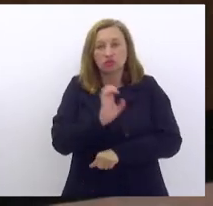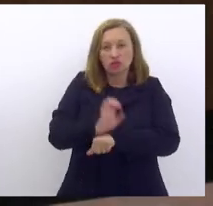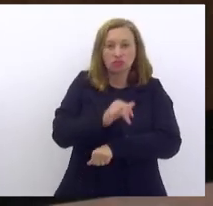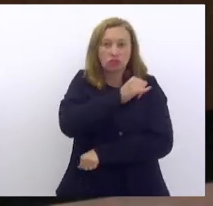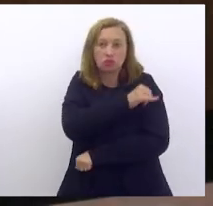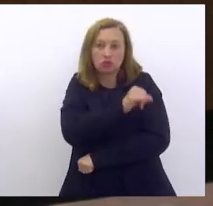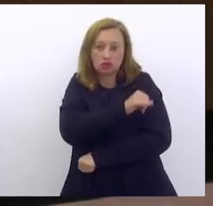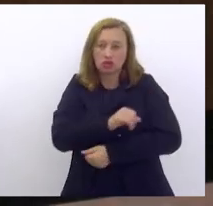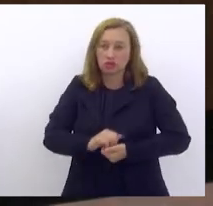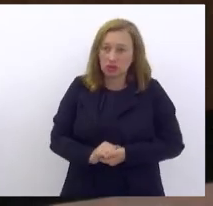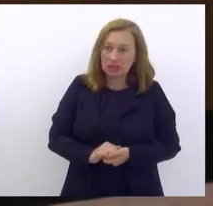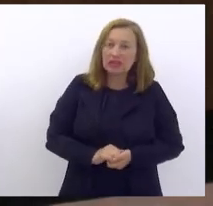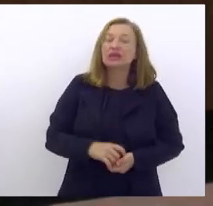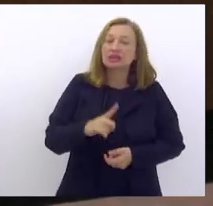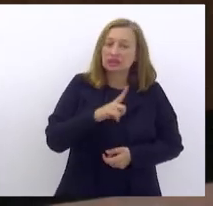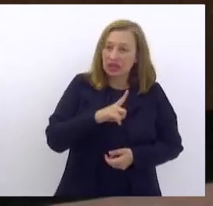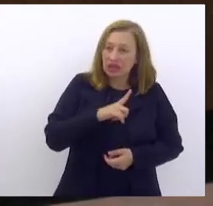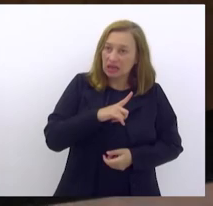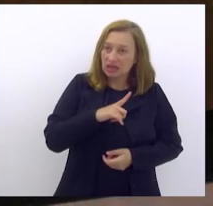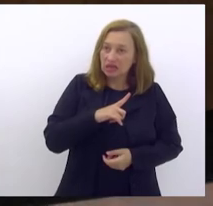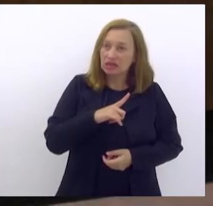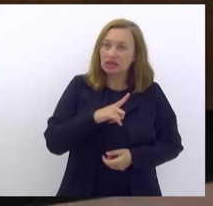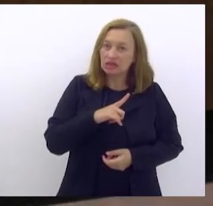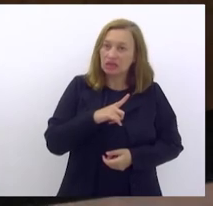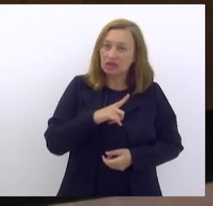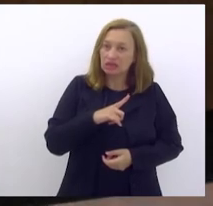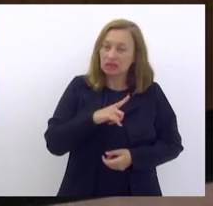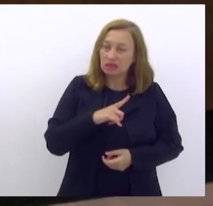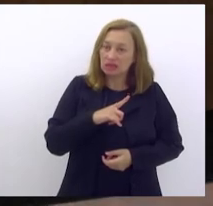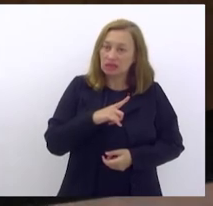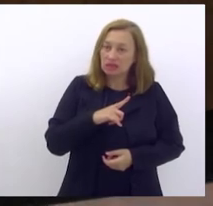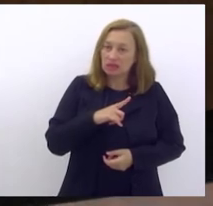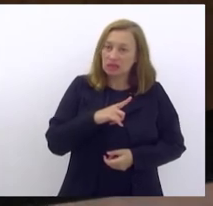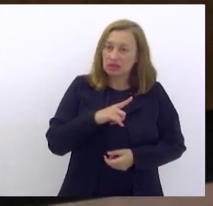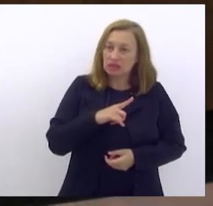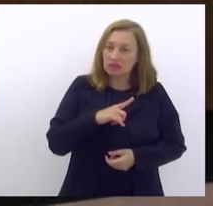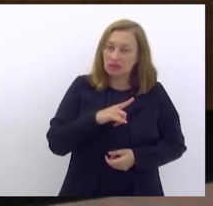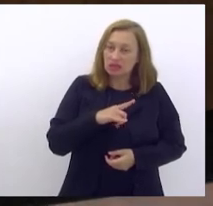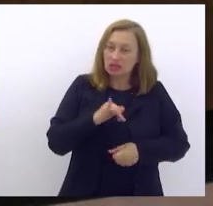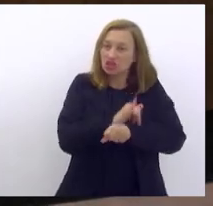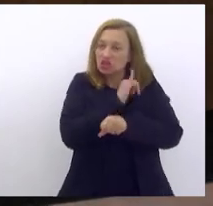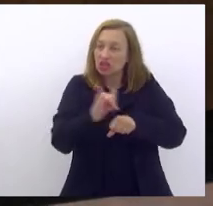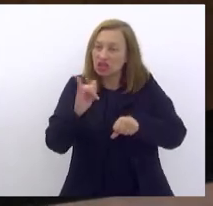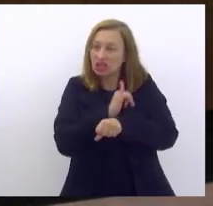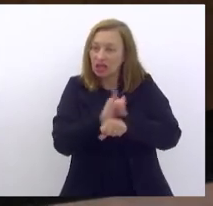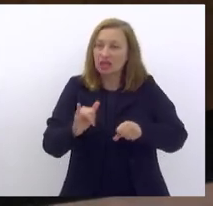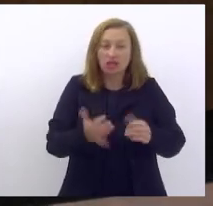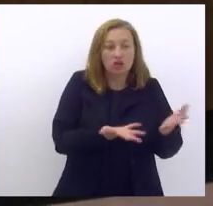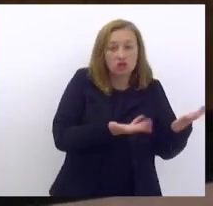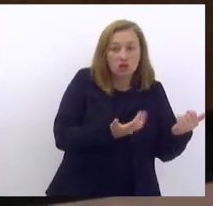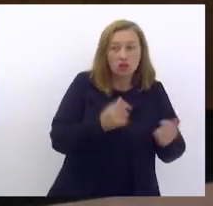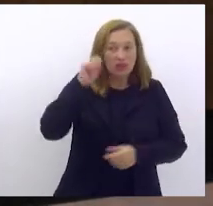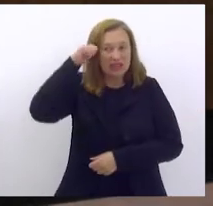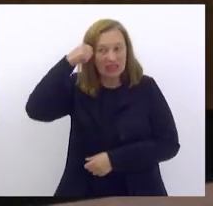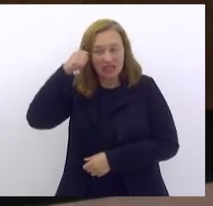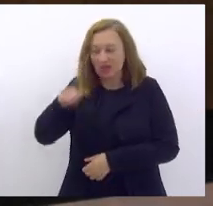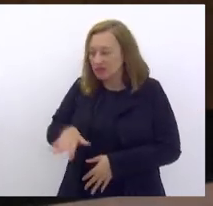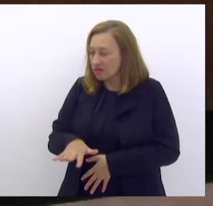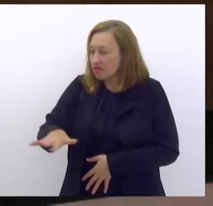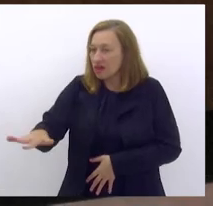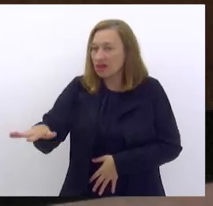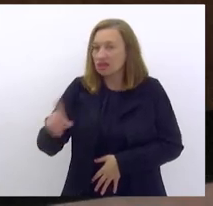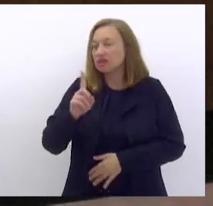Rio de Janeiro tenha procedimentos para que, sobretudo, a nossa juventude negra e periférica não